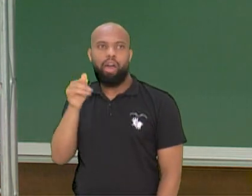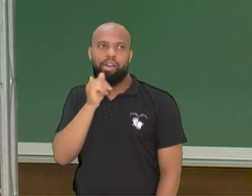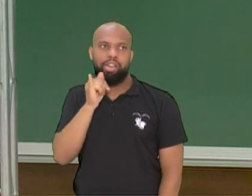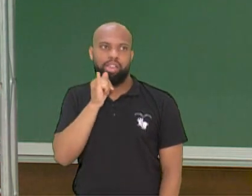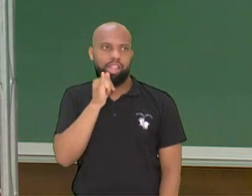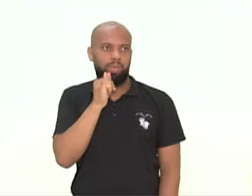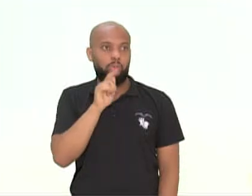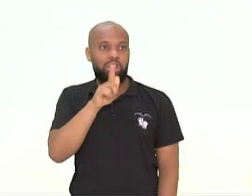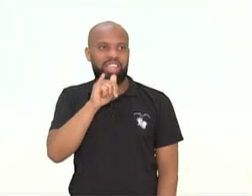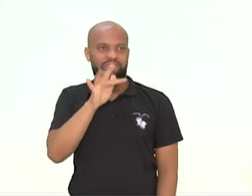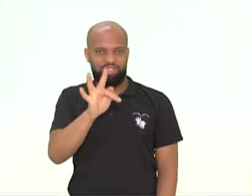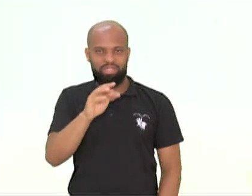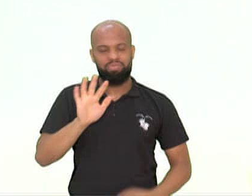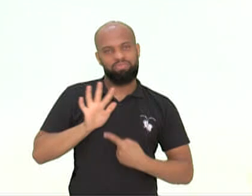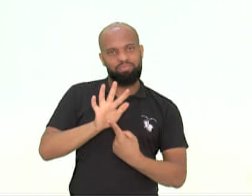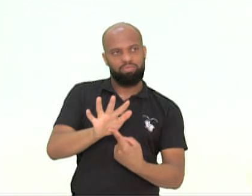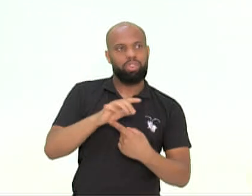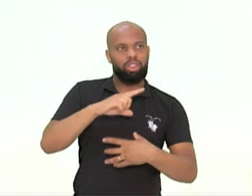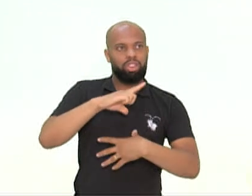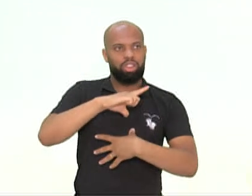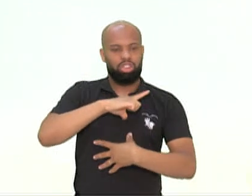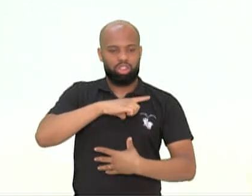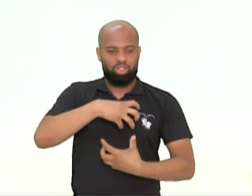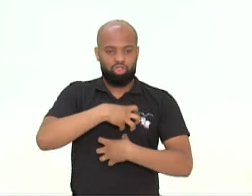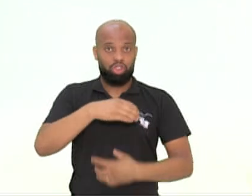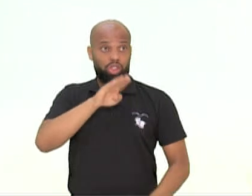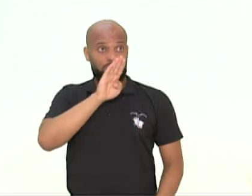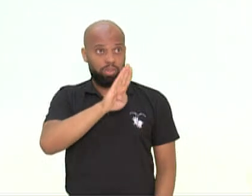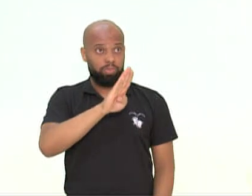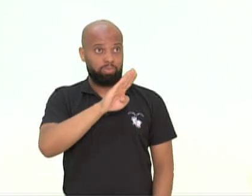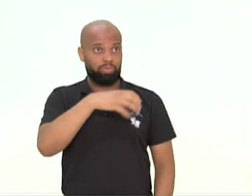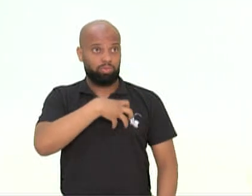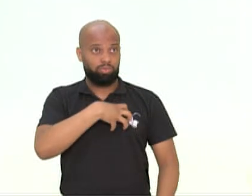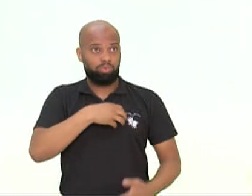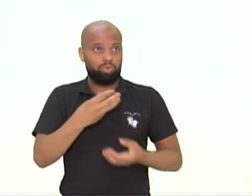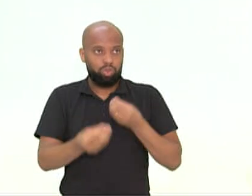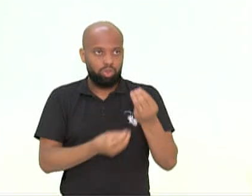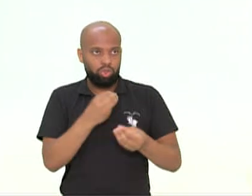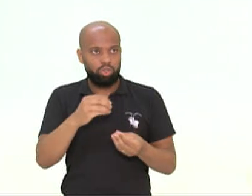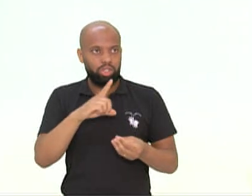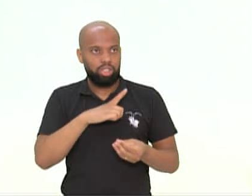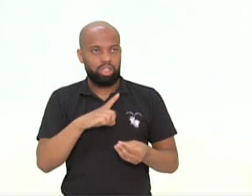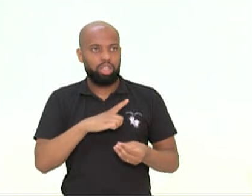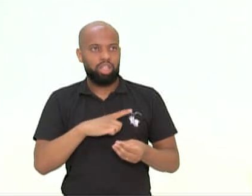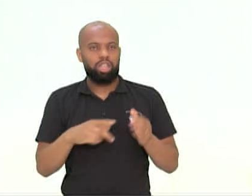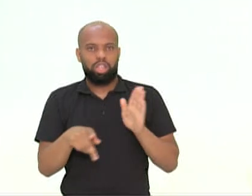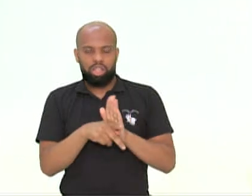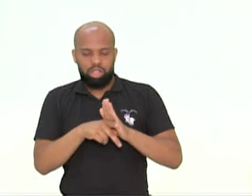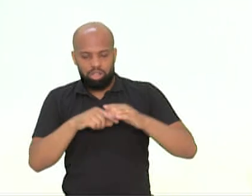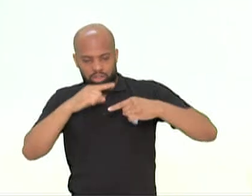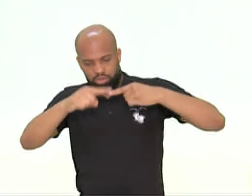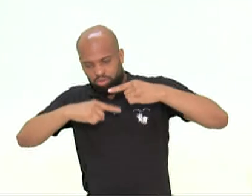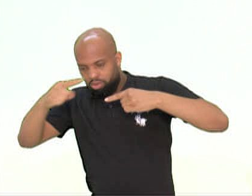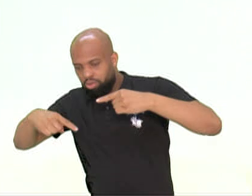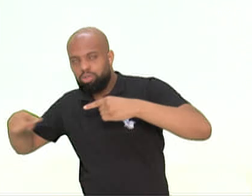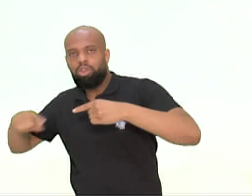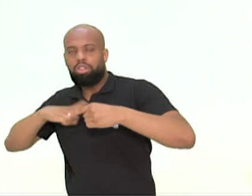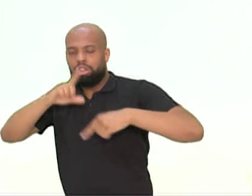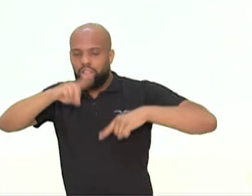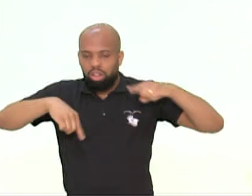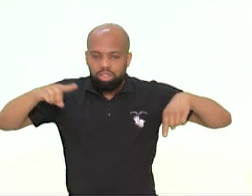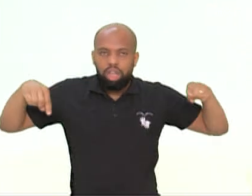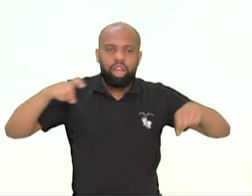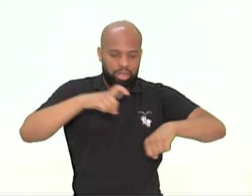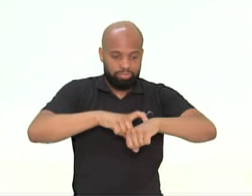uma ilustração, o campo magnético aqui, que atravessa as espiras, vai se alterando